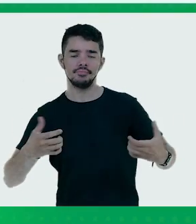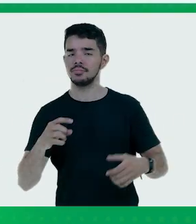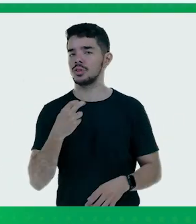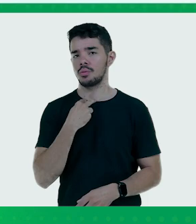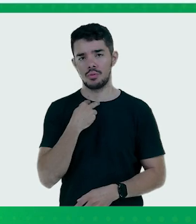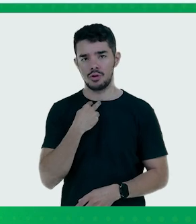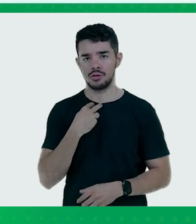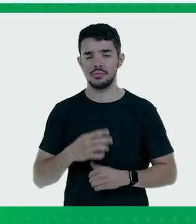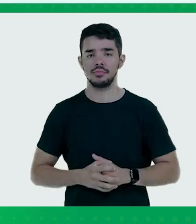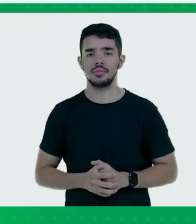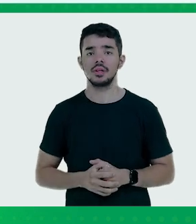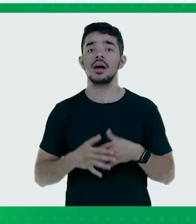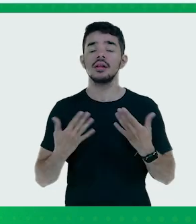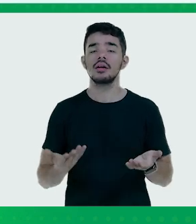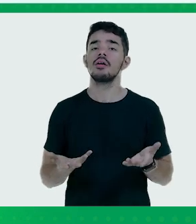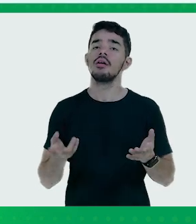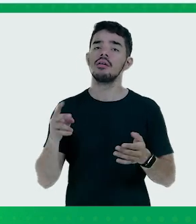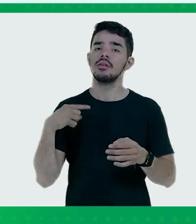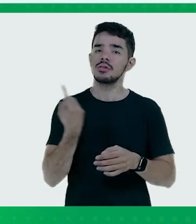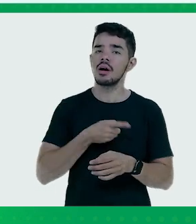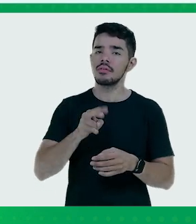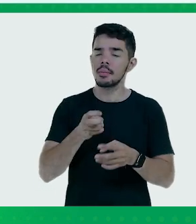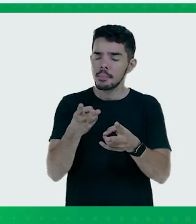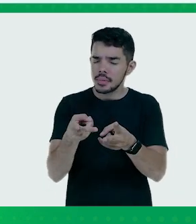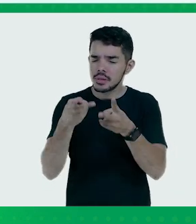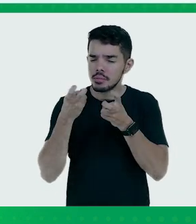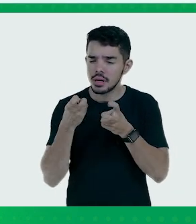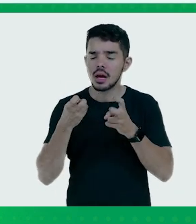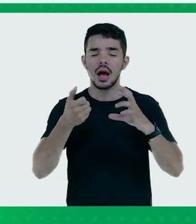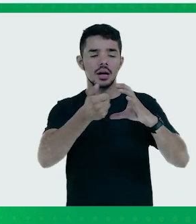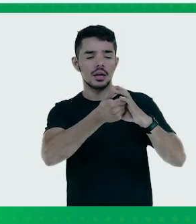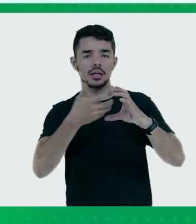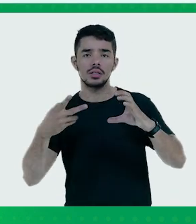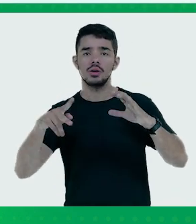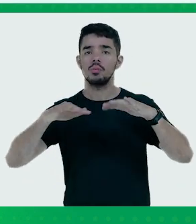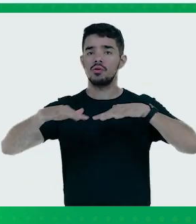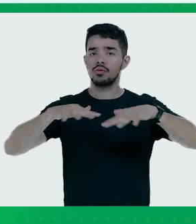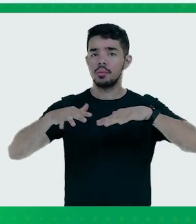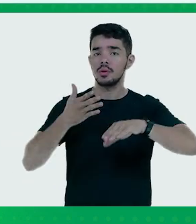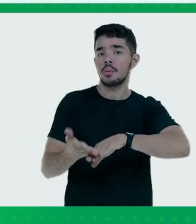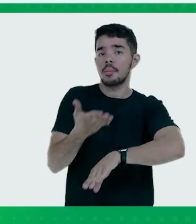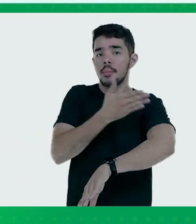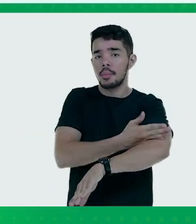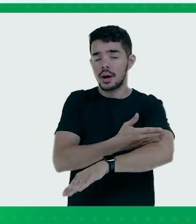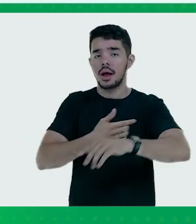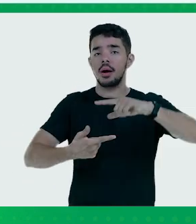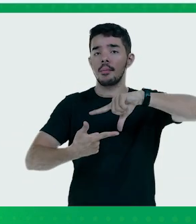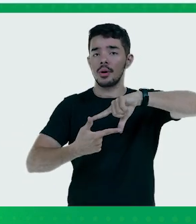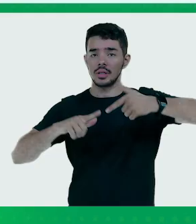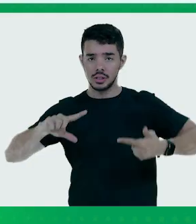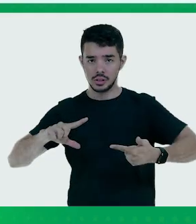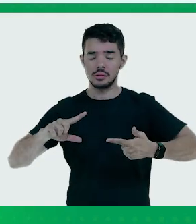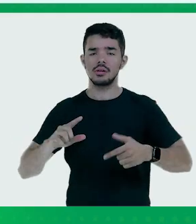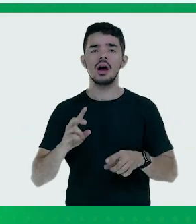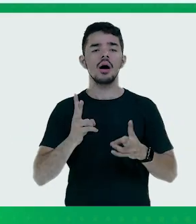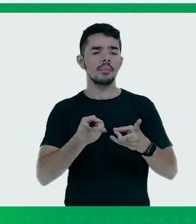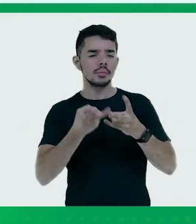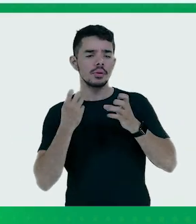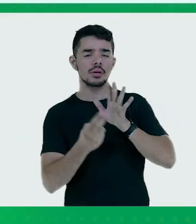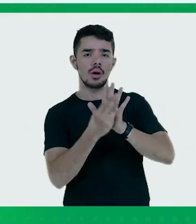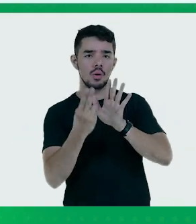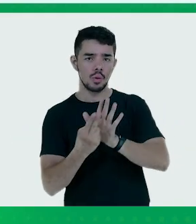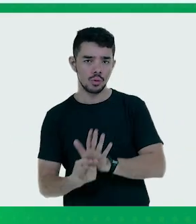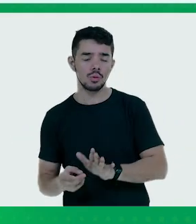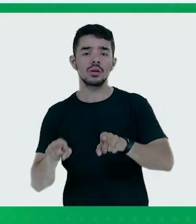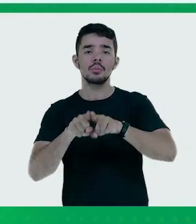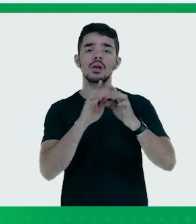disso, vamos identificar as principais características do movimento pré-modernista, reconhecendo os autores e